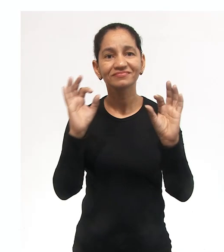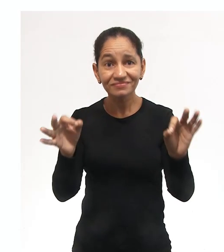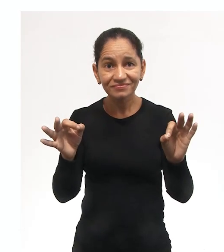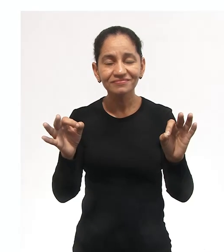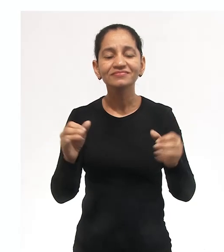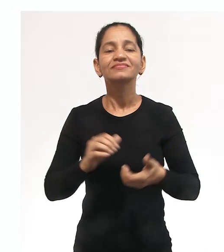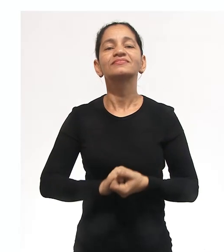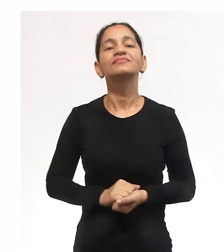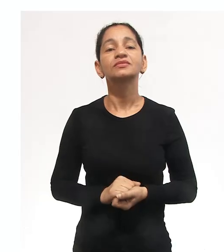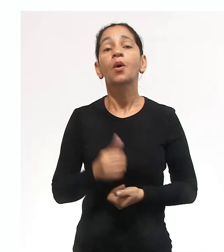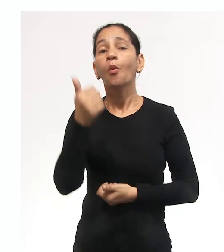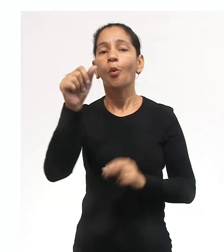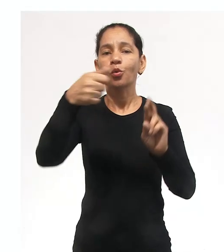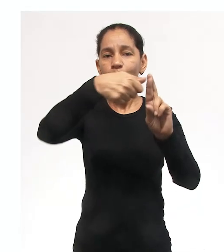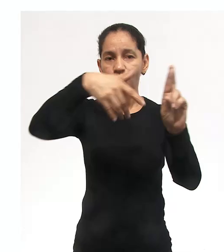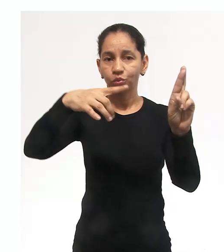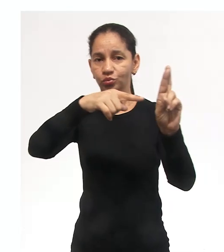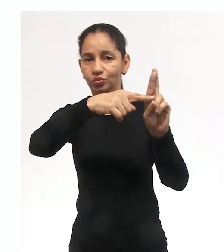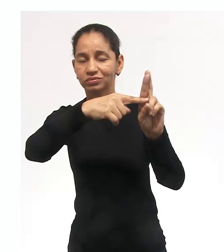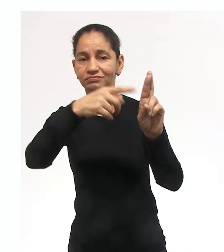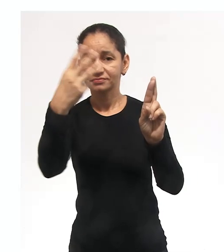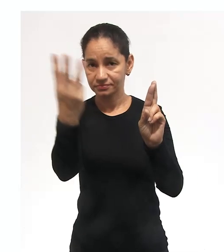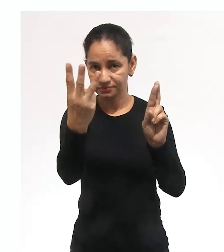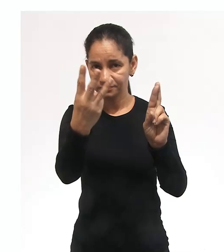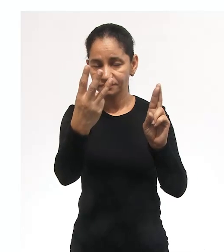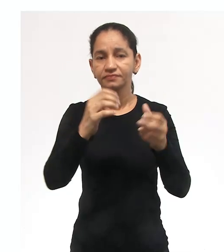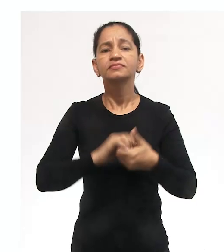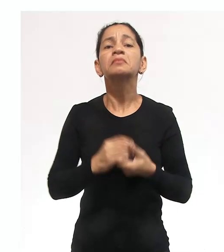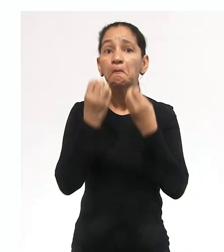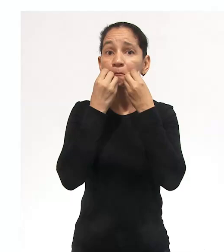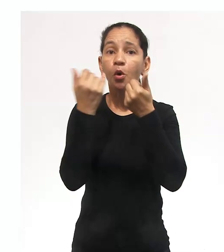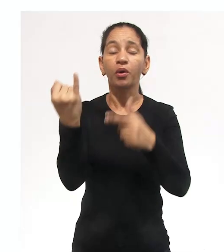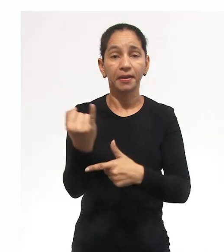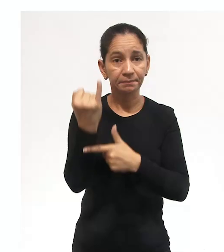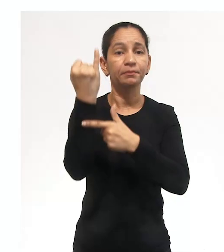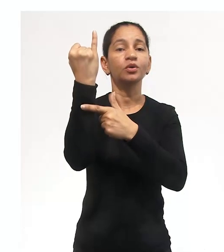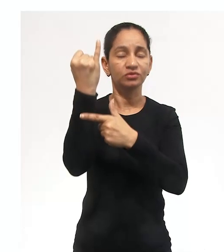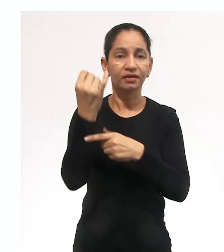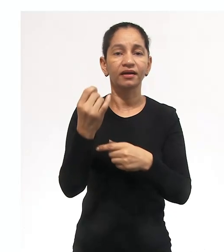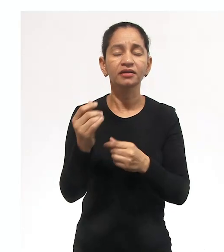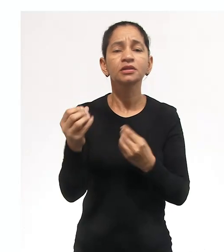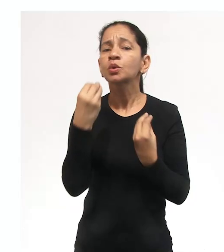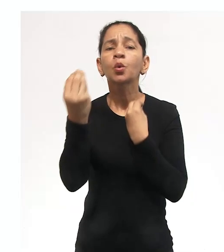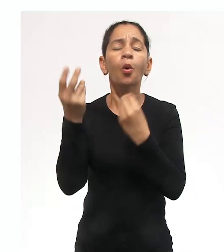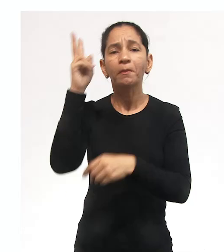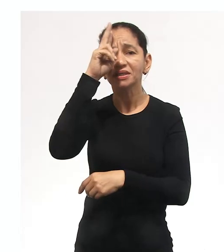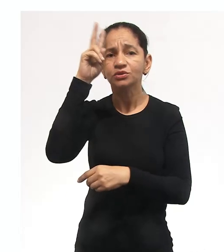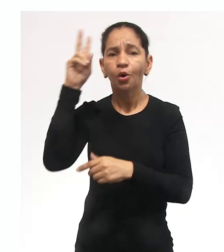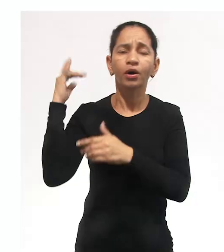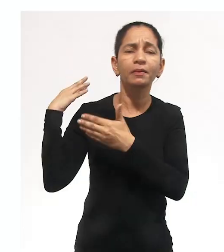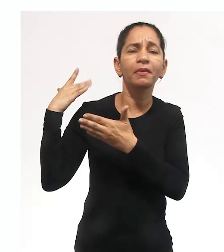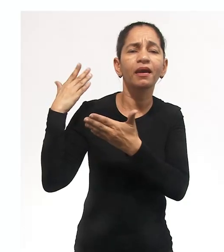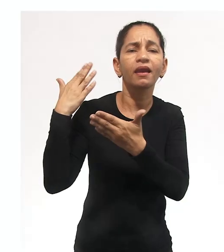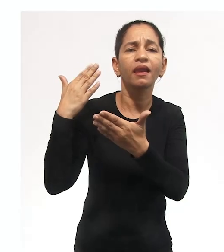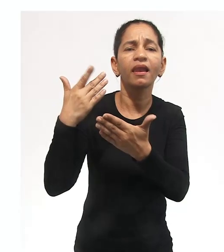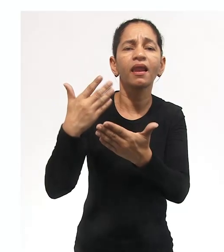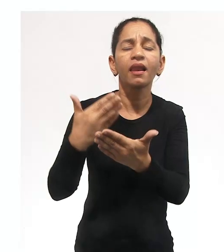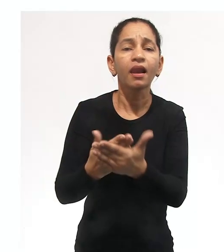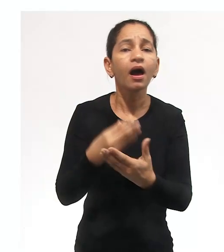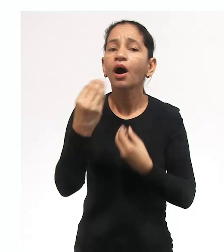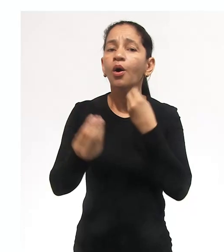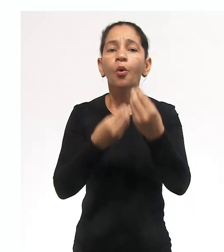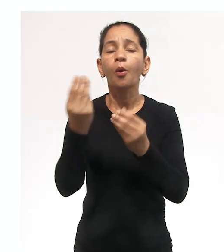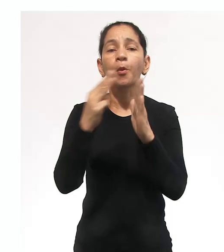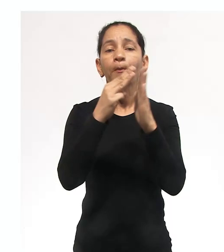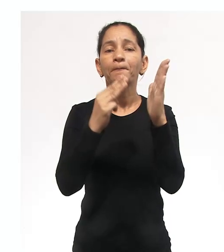disciplina. Outro aqui, ó, bastante importante, percurso histórico dos métodos